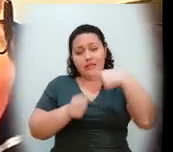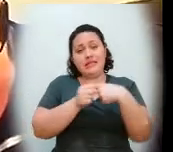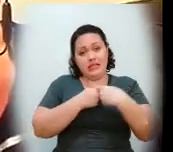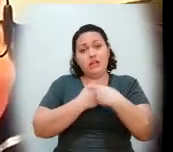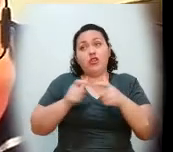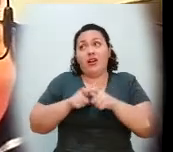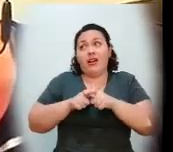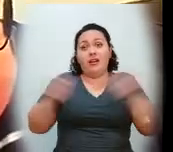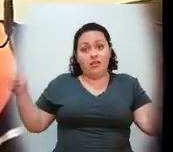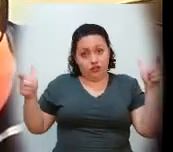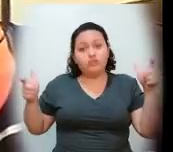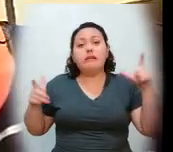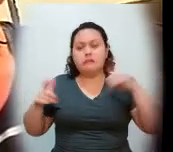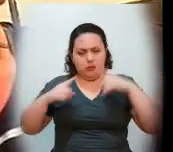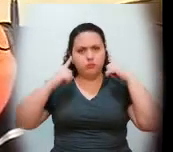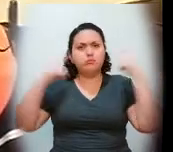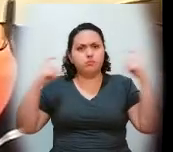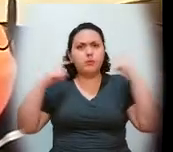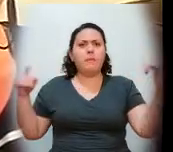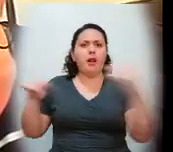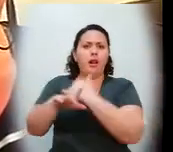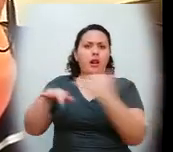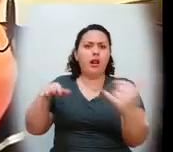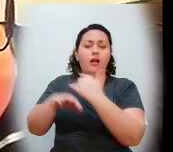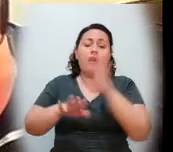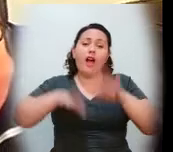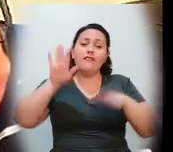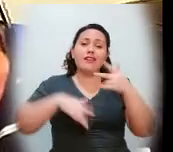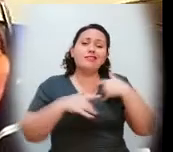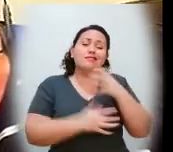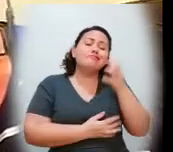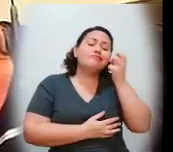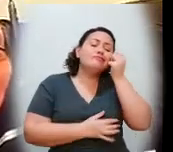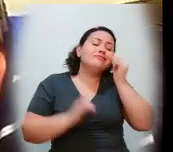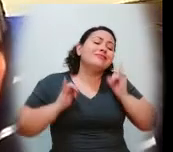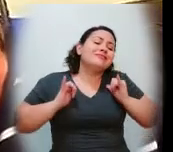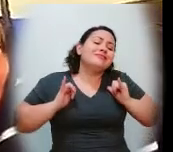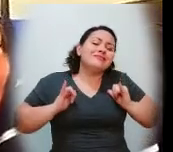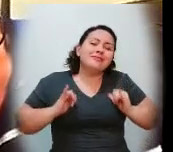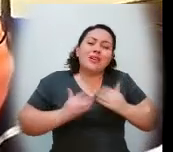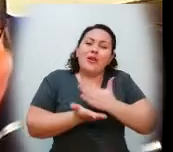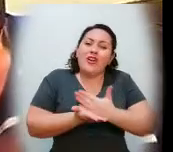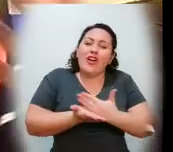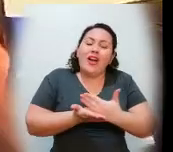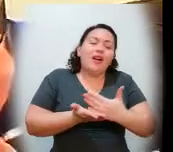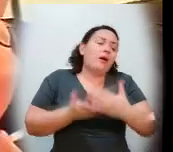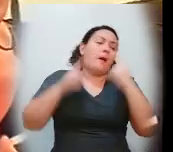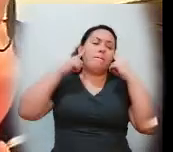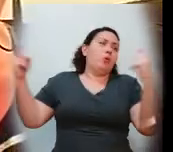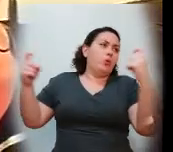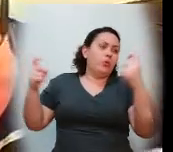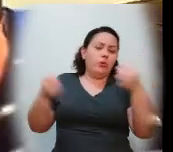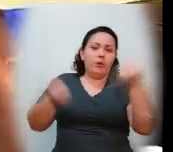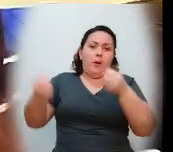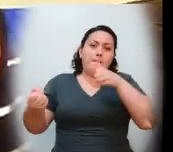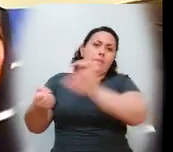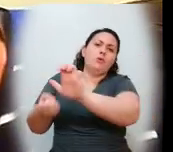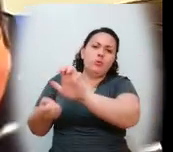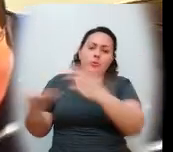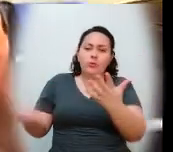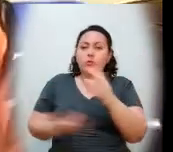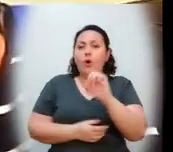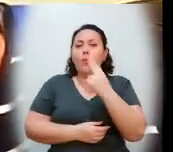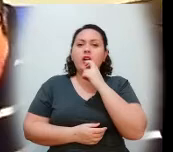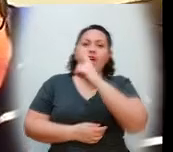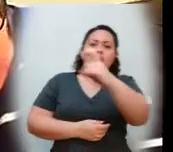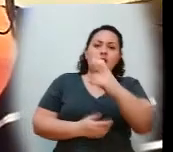numa cidade grande e a cidade grande tem mais barulhos. Daqui a pouco eu tô lá, tô relaxando, começo a relaxar e vem uma buzina ou